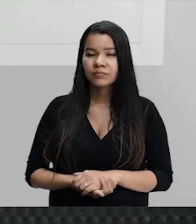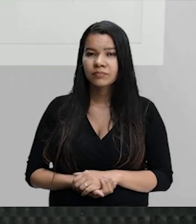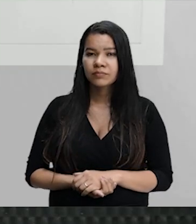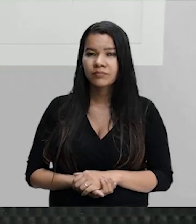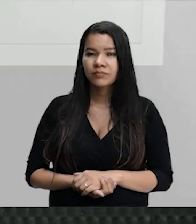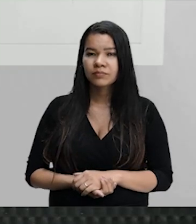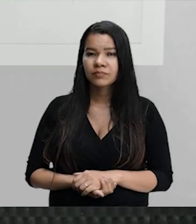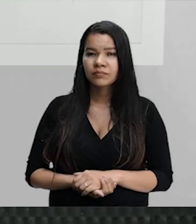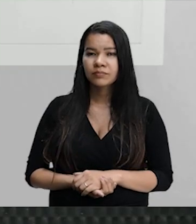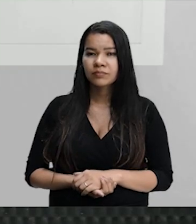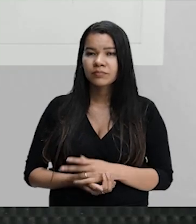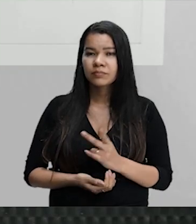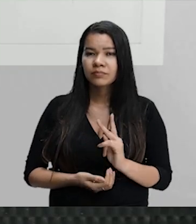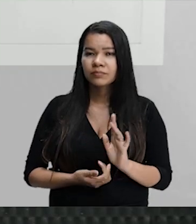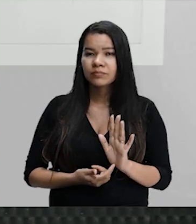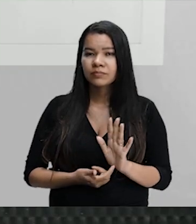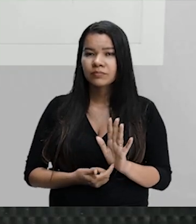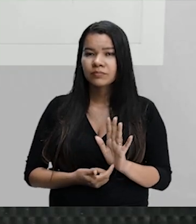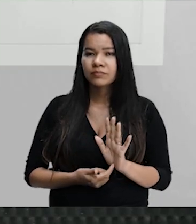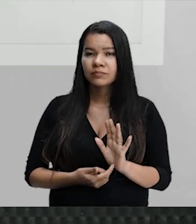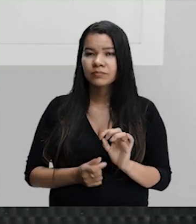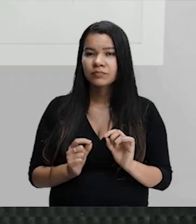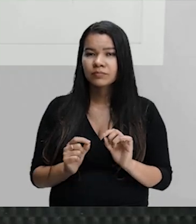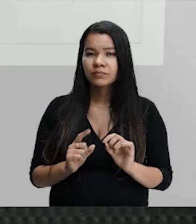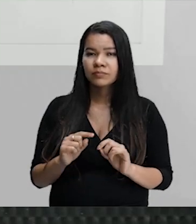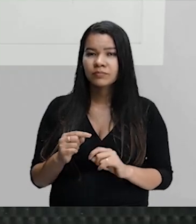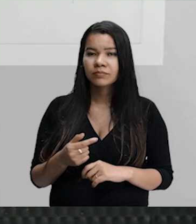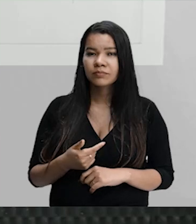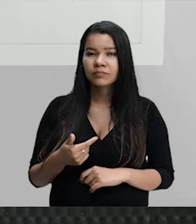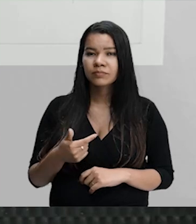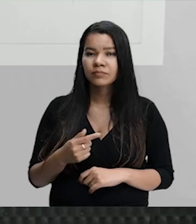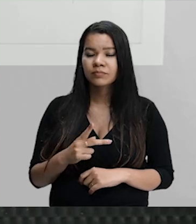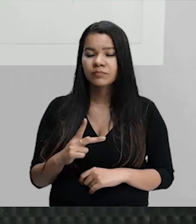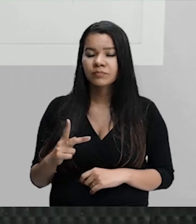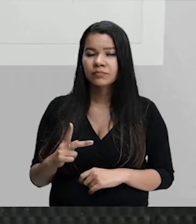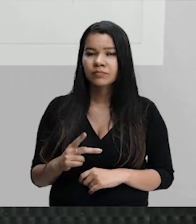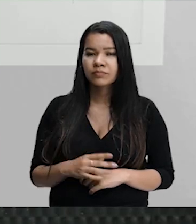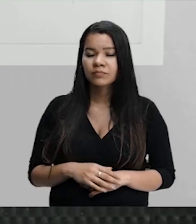Então, essa amostra, no caso, como é 2P, vai ser